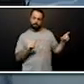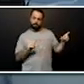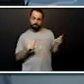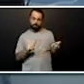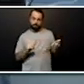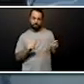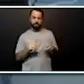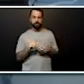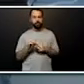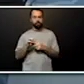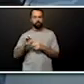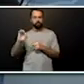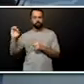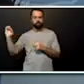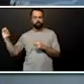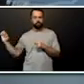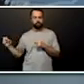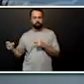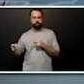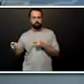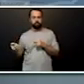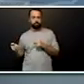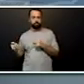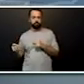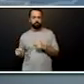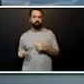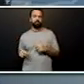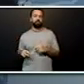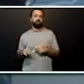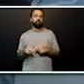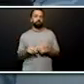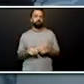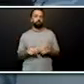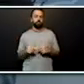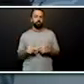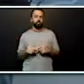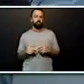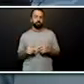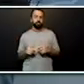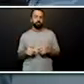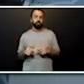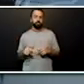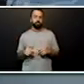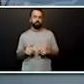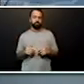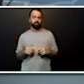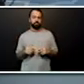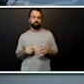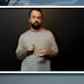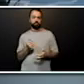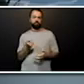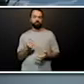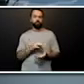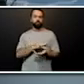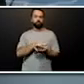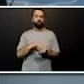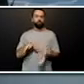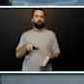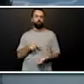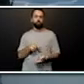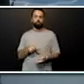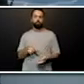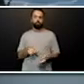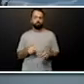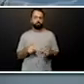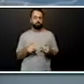o zero, também chamado valor absoluto. A qual distância esse número está